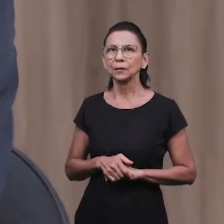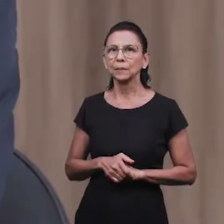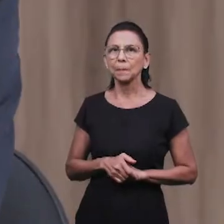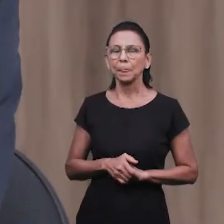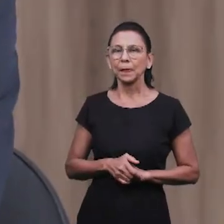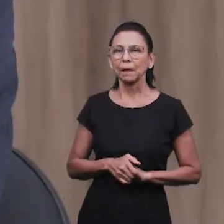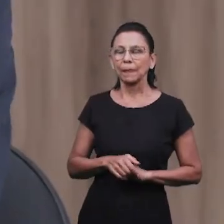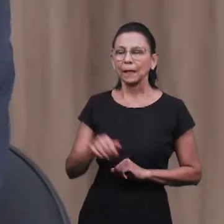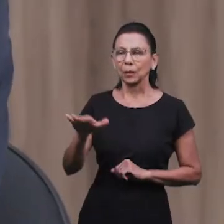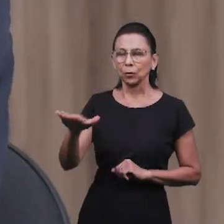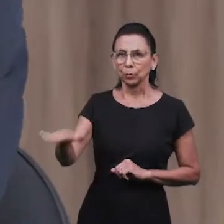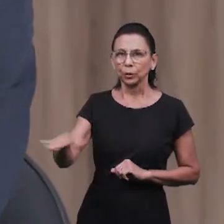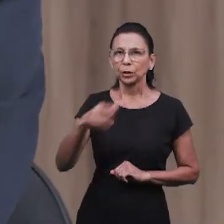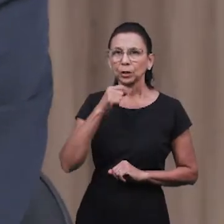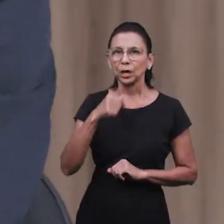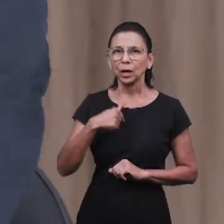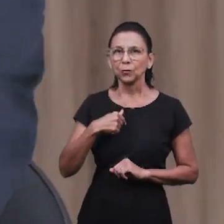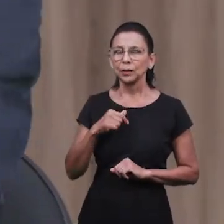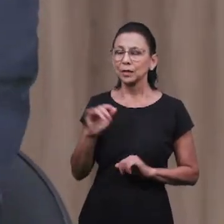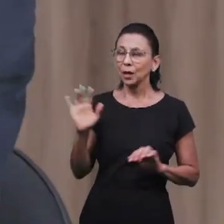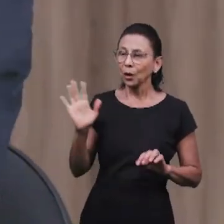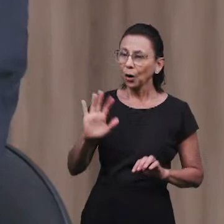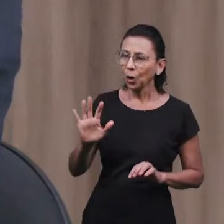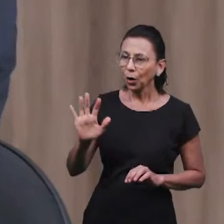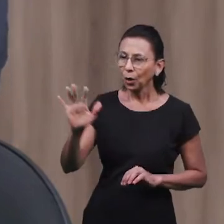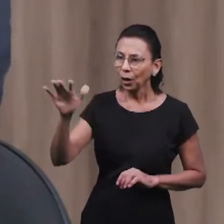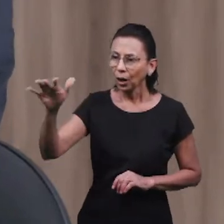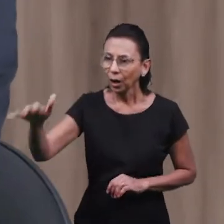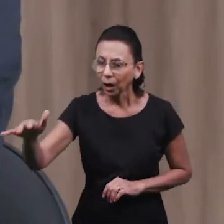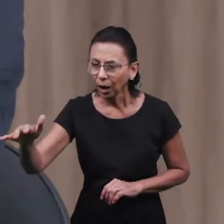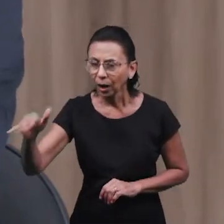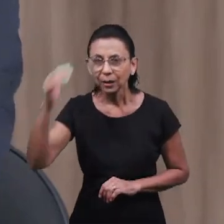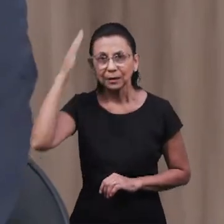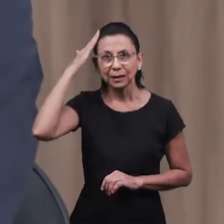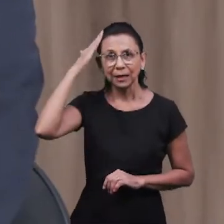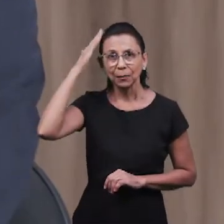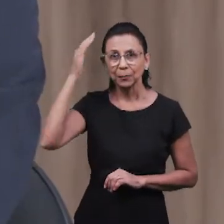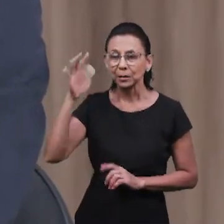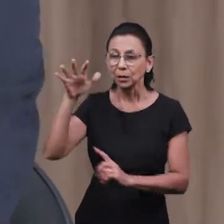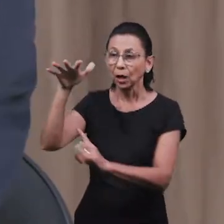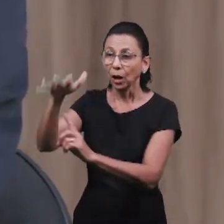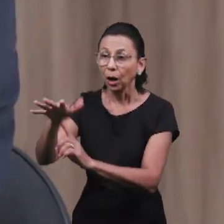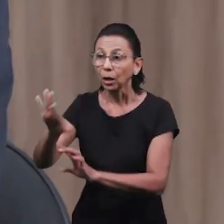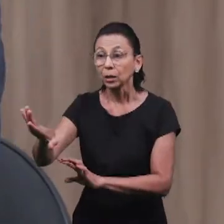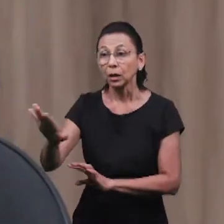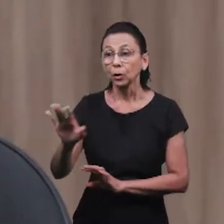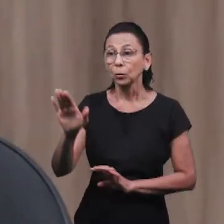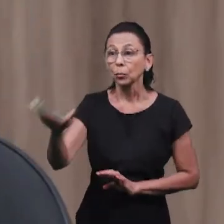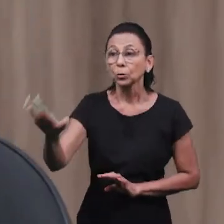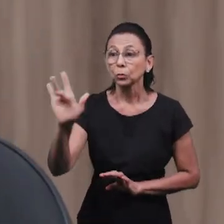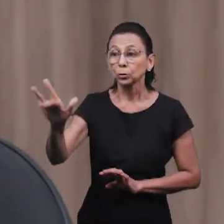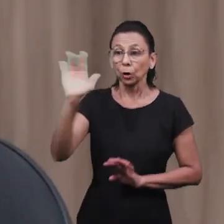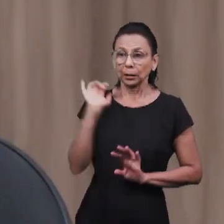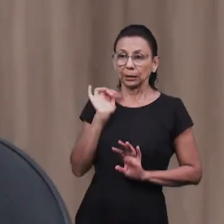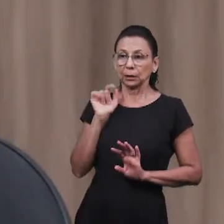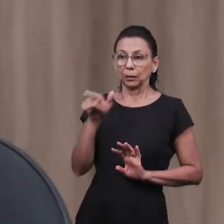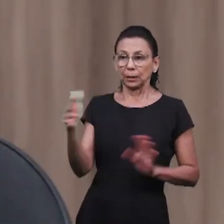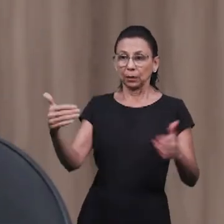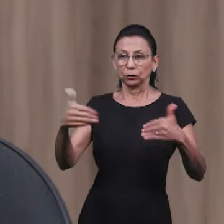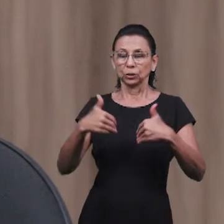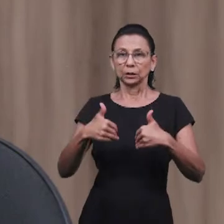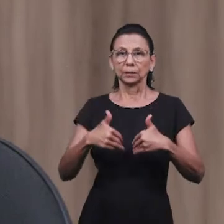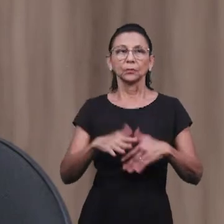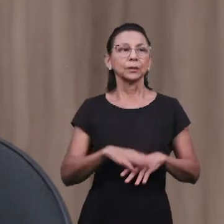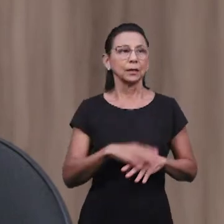bota a mão na cabeça não, que ele é autista. Eu não podia botar a mão, eu botei a mão na cabeça dele para agradar o menino ali, não encosta ele não, que ele é autista. Eu falei, não, tá certo, mãe,